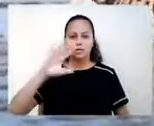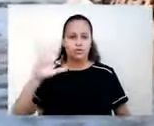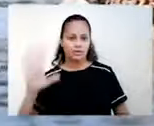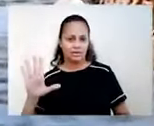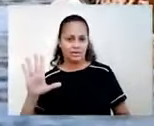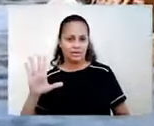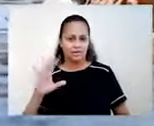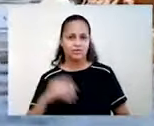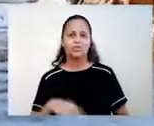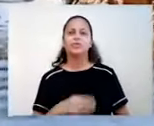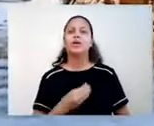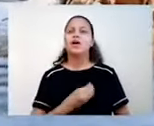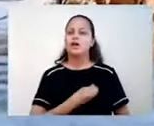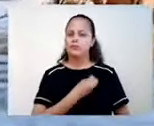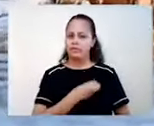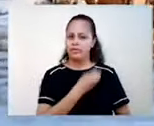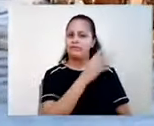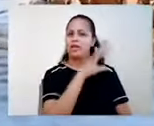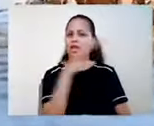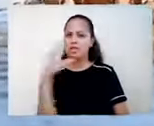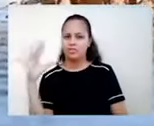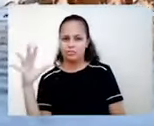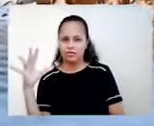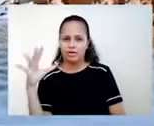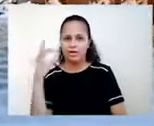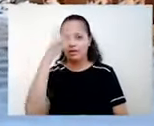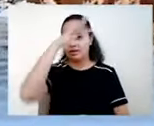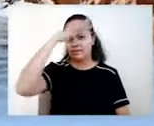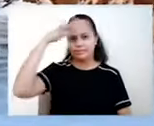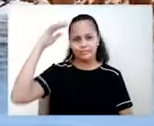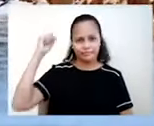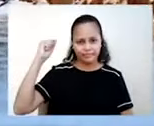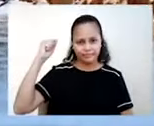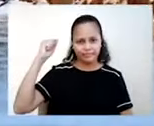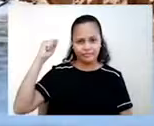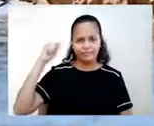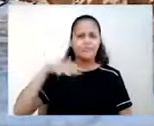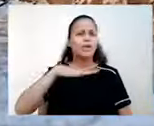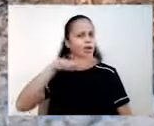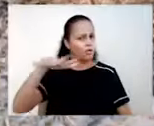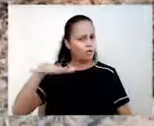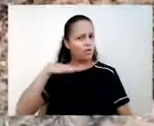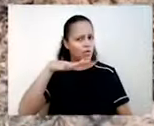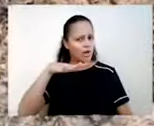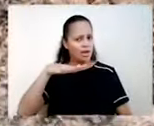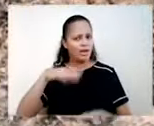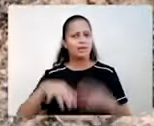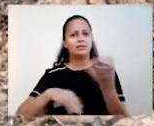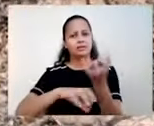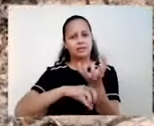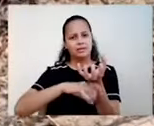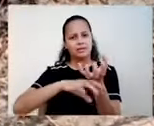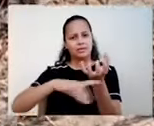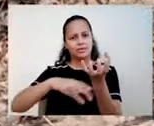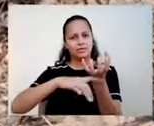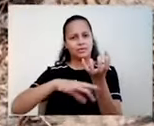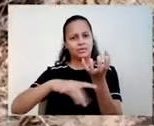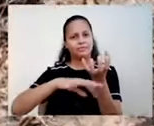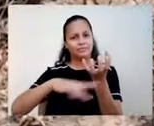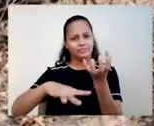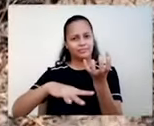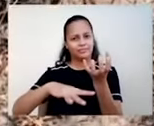Ocorrem vários tipos de habitat, desde florestas como a Amazônia, a Mata Atlântica e ambientes abertos como o Pantanal e o